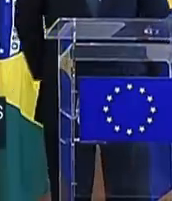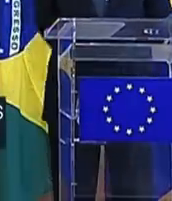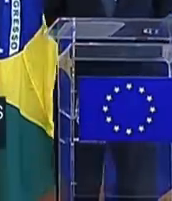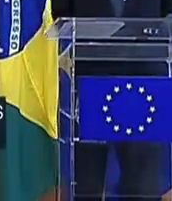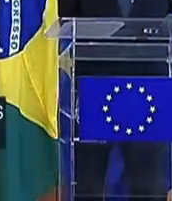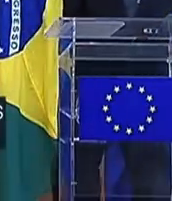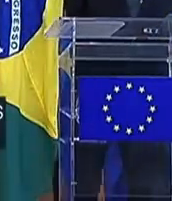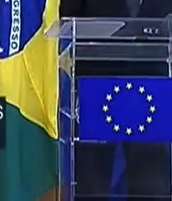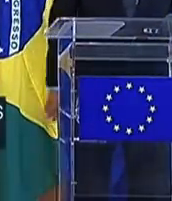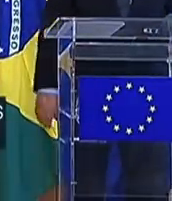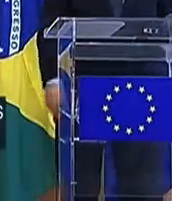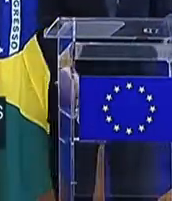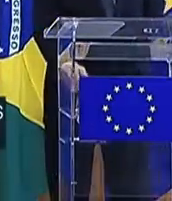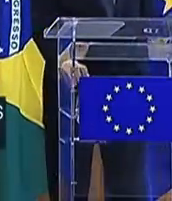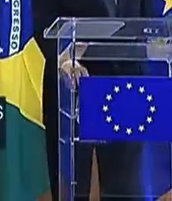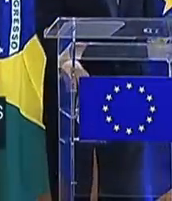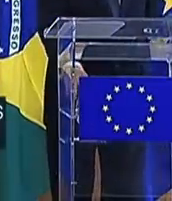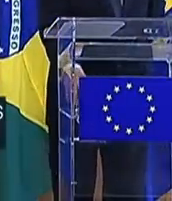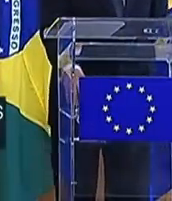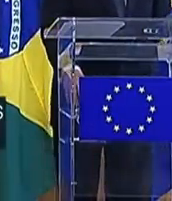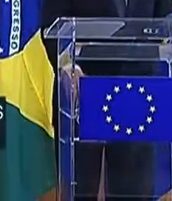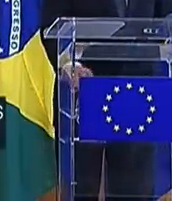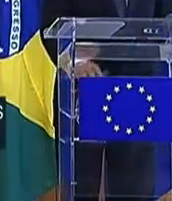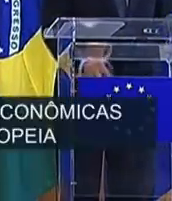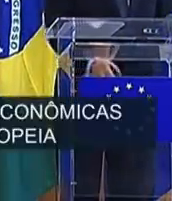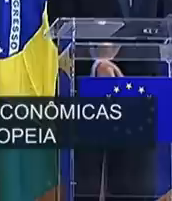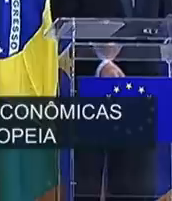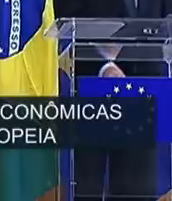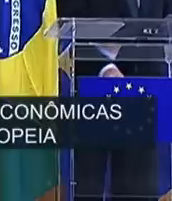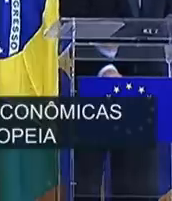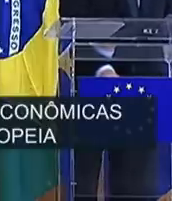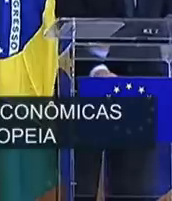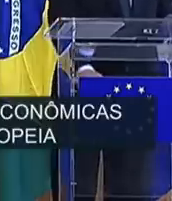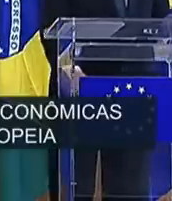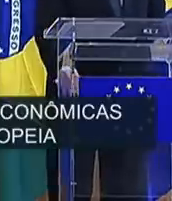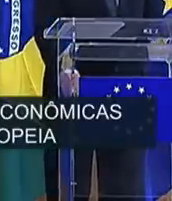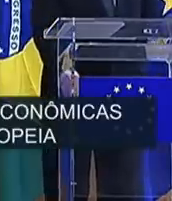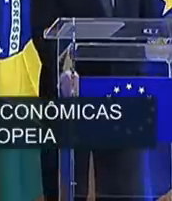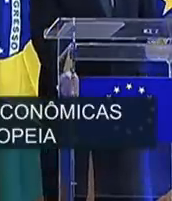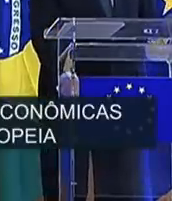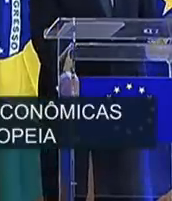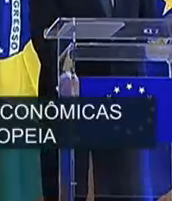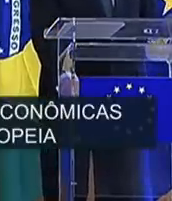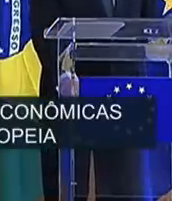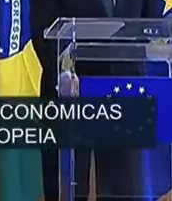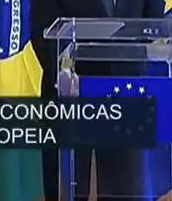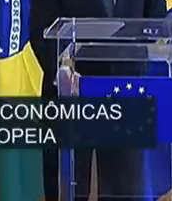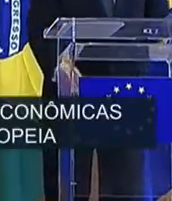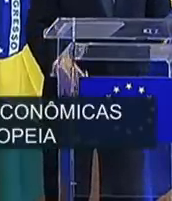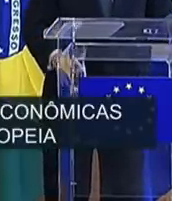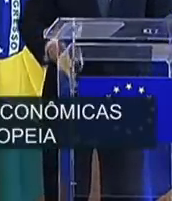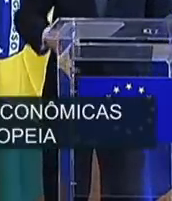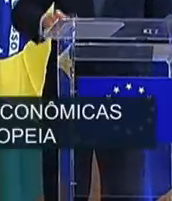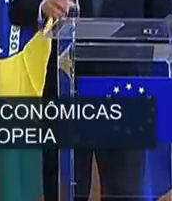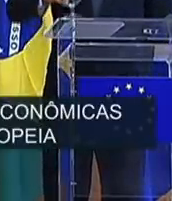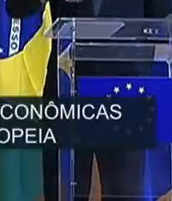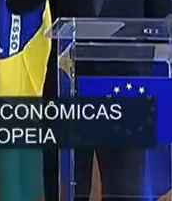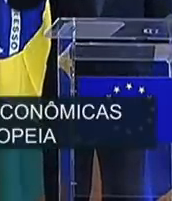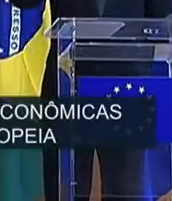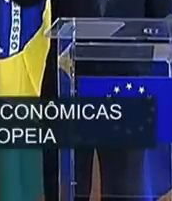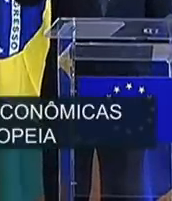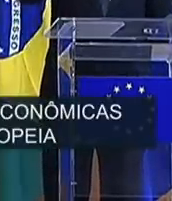Brasil-União Europeia. Gostaria de externar-lhe meus agradecimentos, Senhora Presidenta, bem como ao povo brasileiro, pela excelente